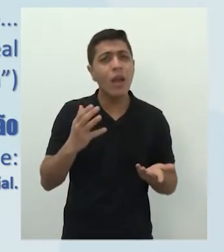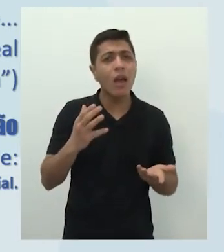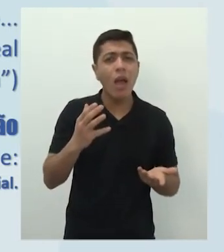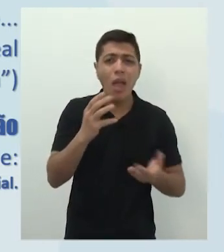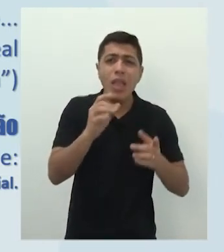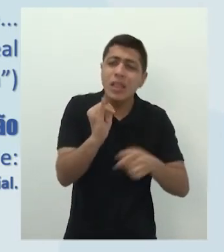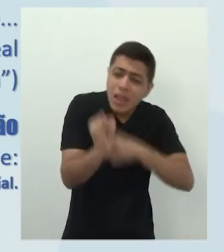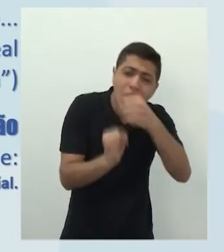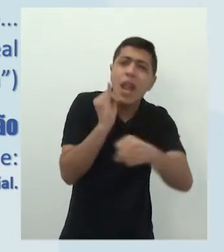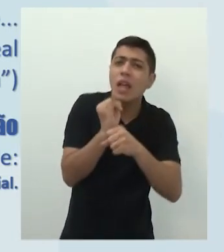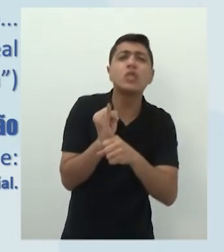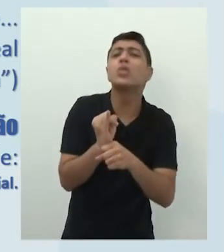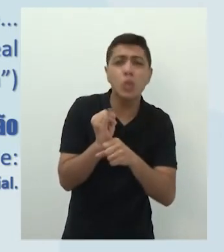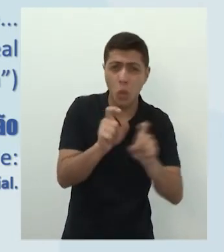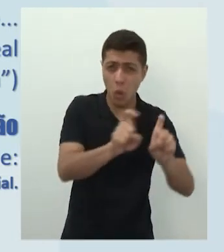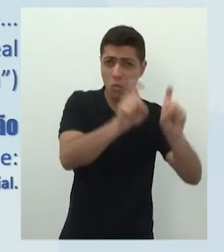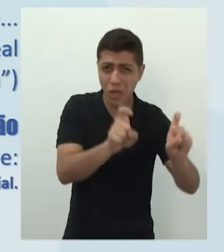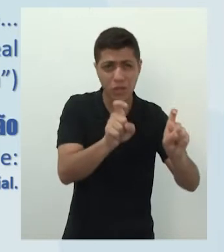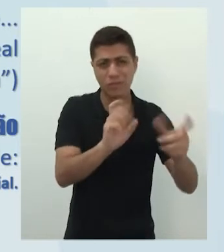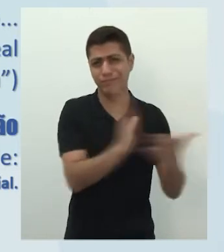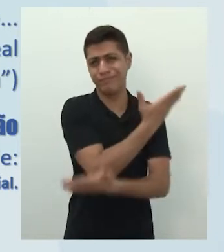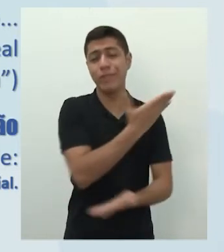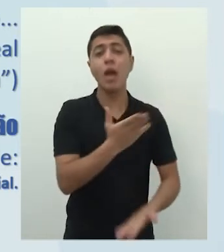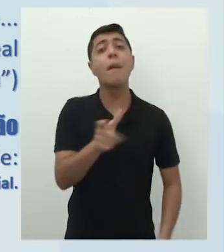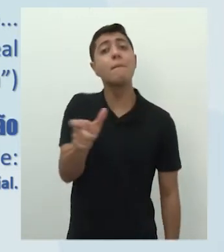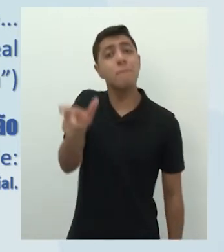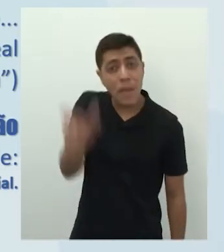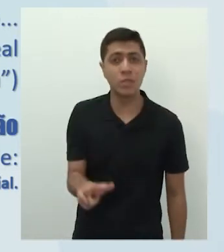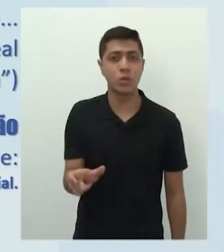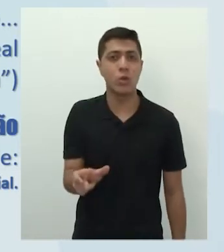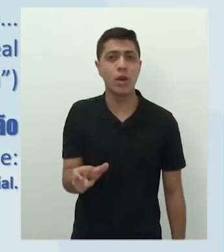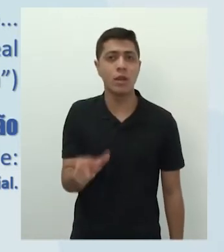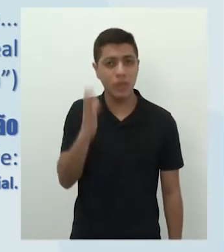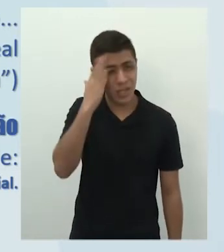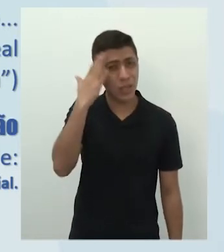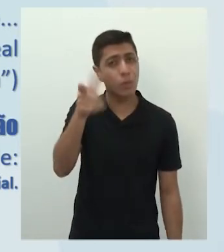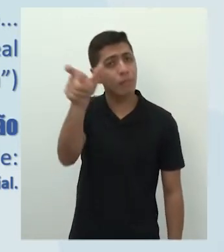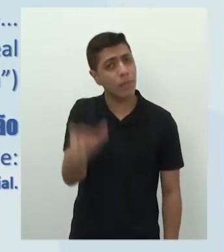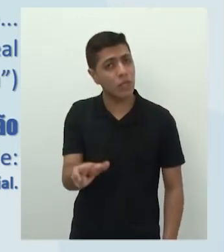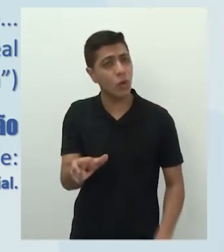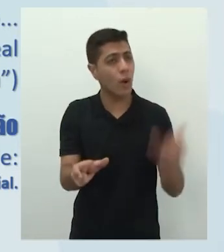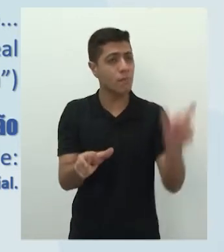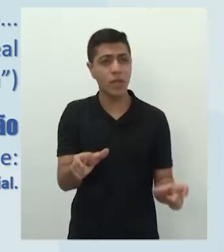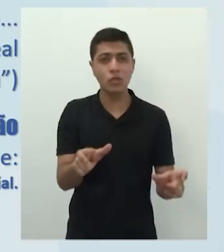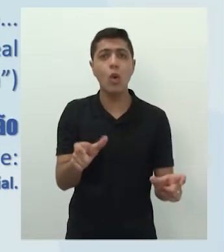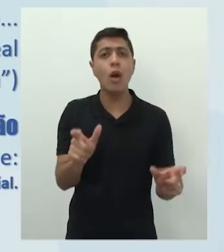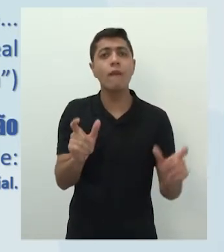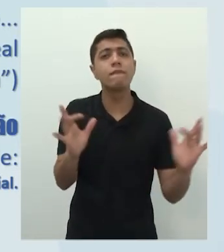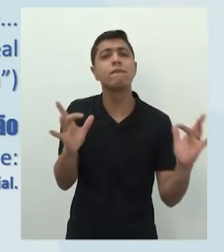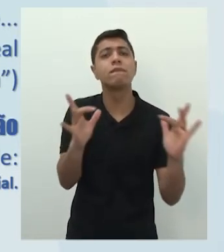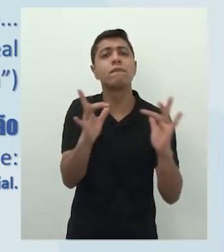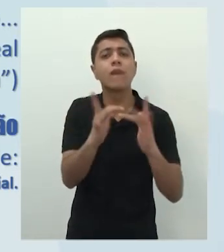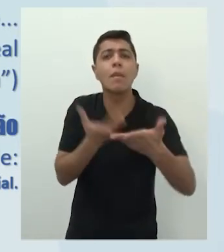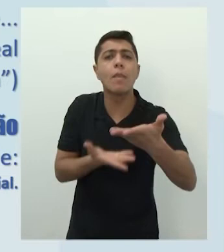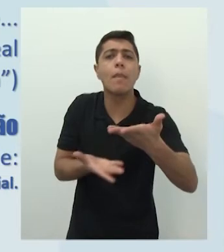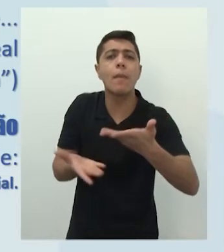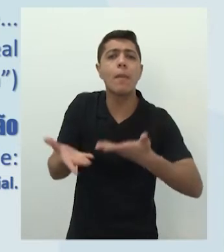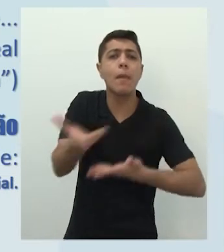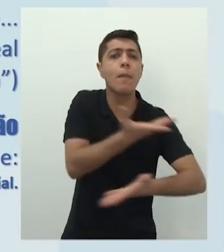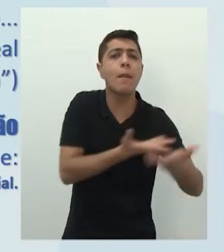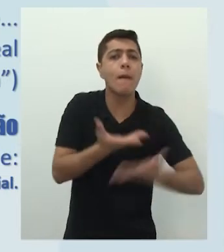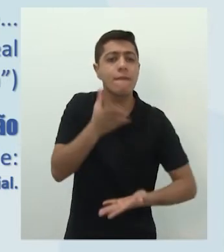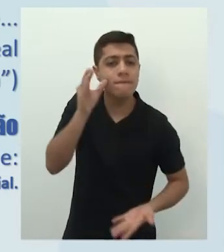pessoas conectadas, de pessoas que interagem e que cada vez buscam mais interação. Aonde eu quero chegar, e